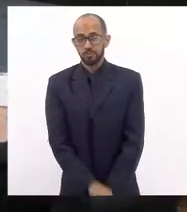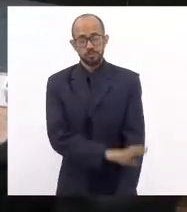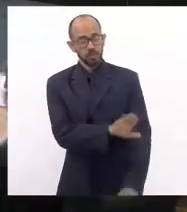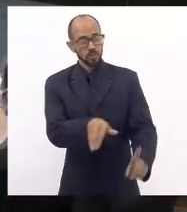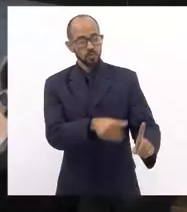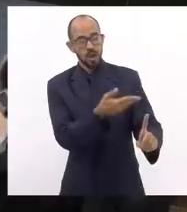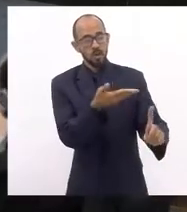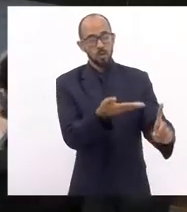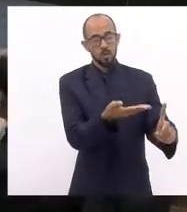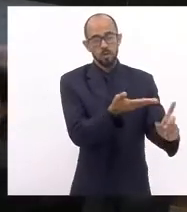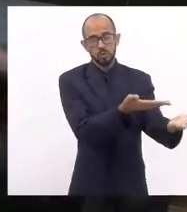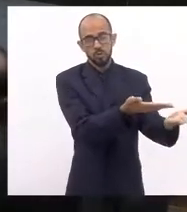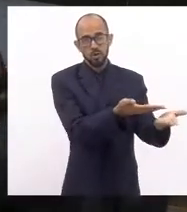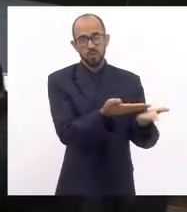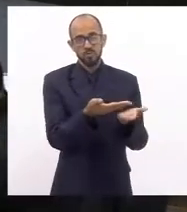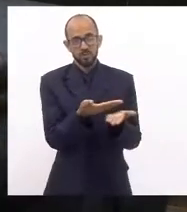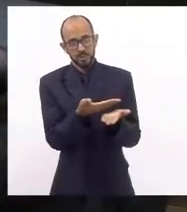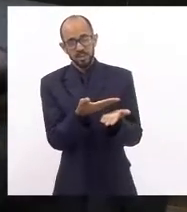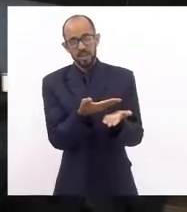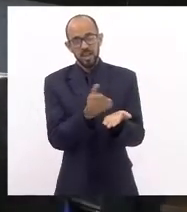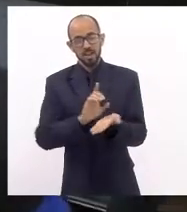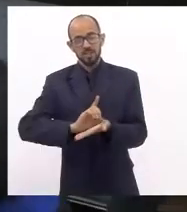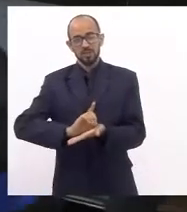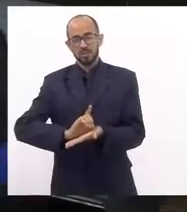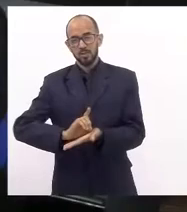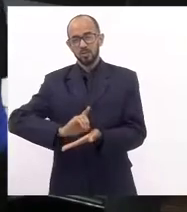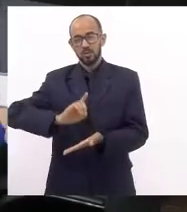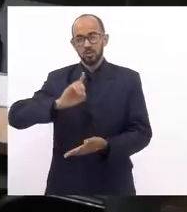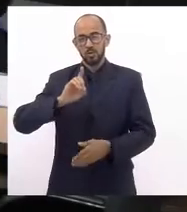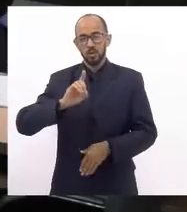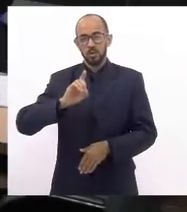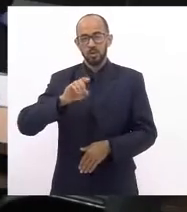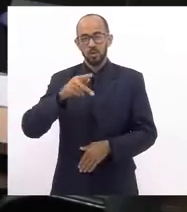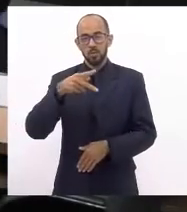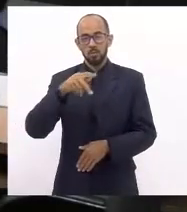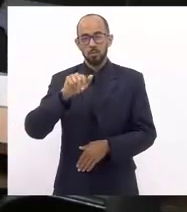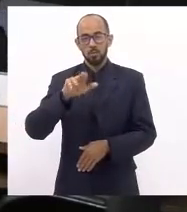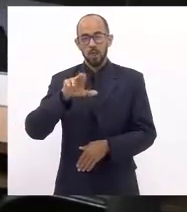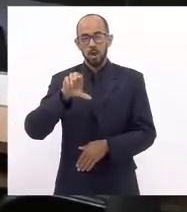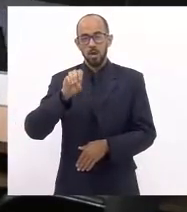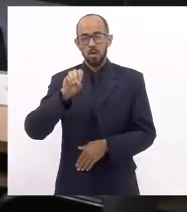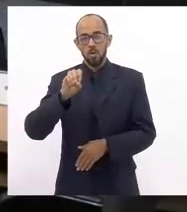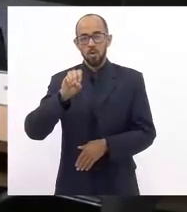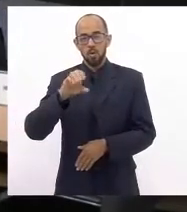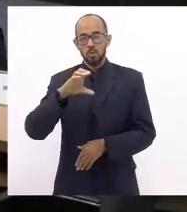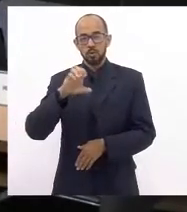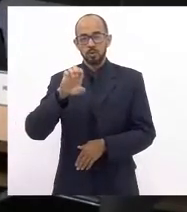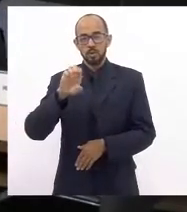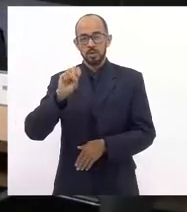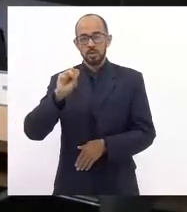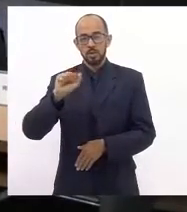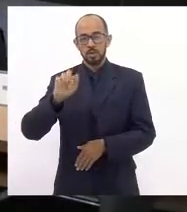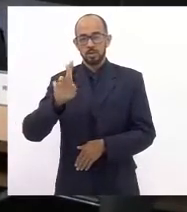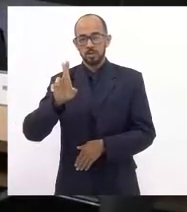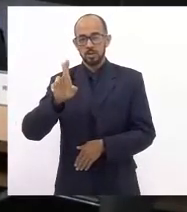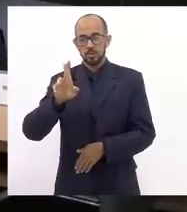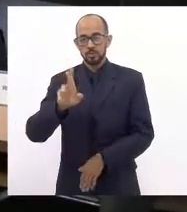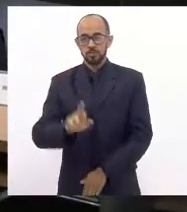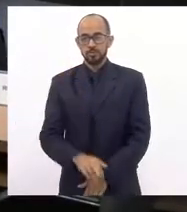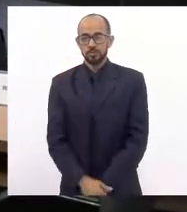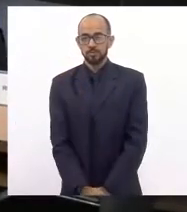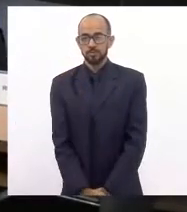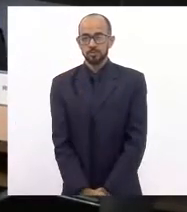Tenho a honra de chamar o excelentíssimo doutor Paulo César Alves de Medonça.